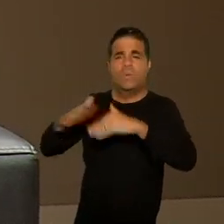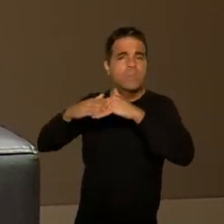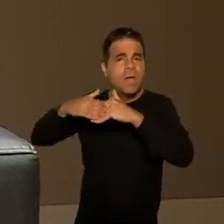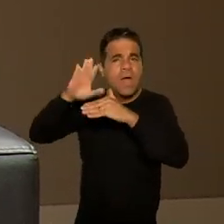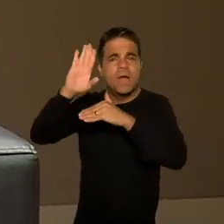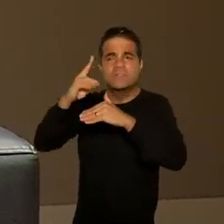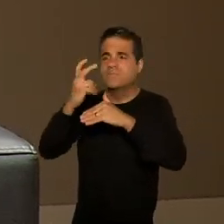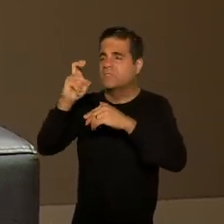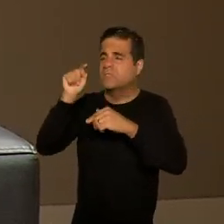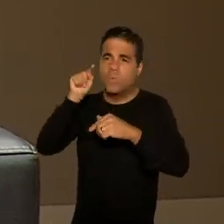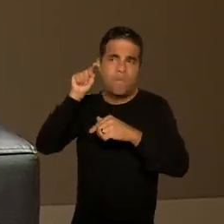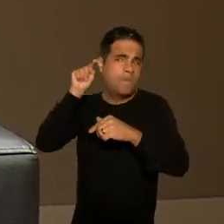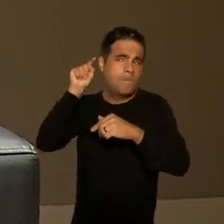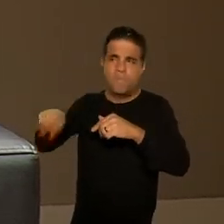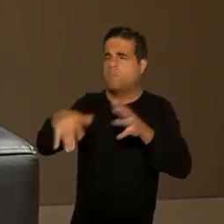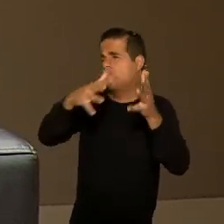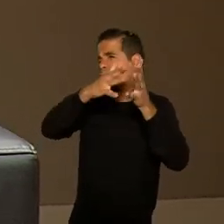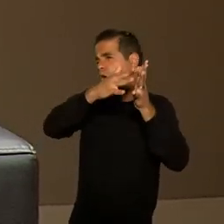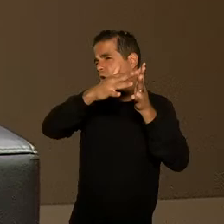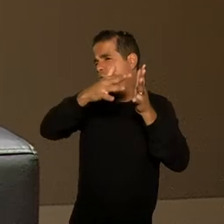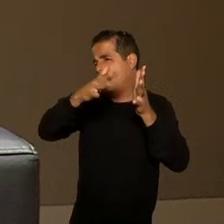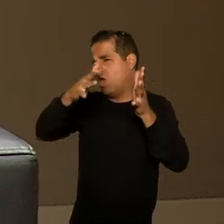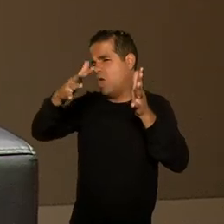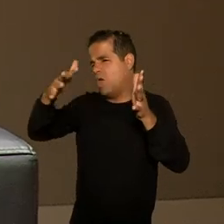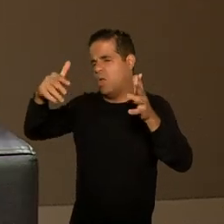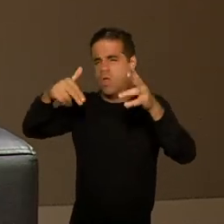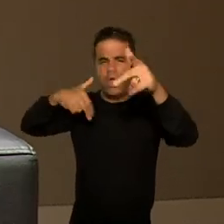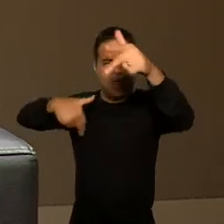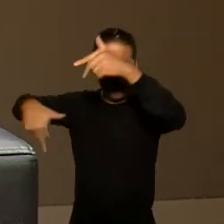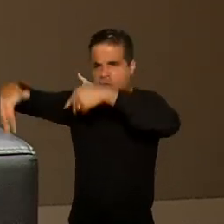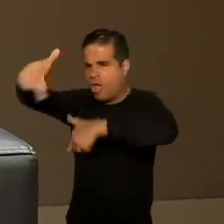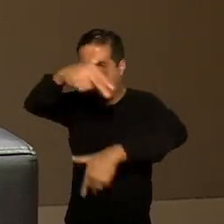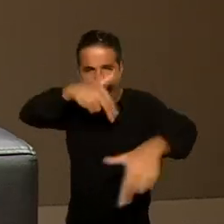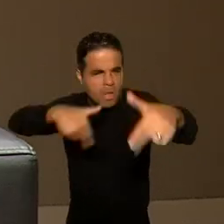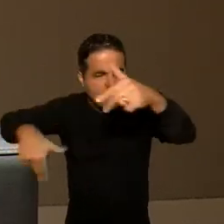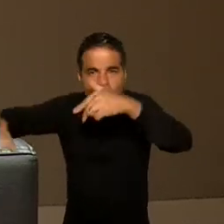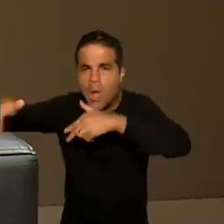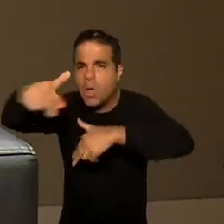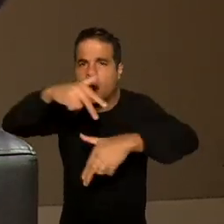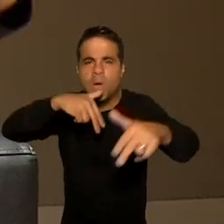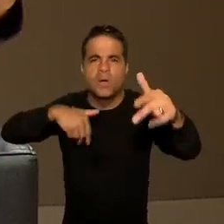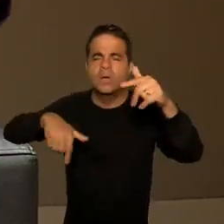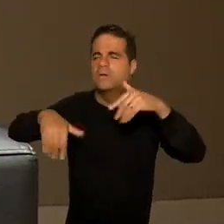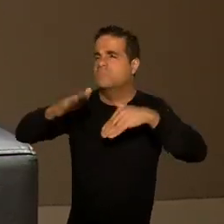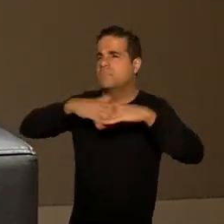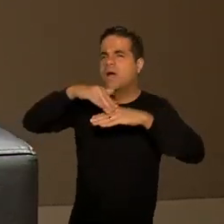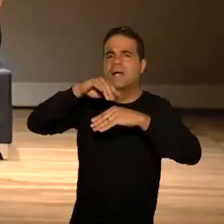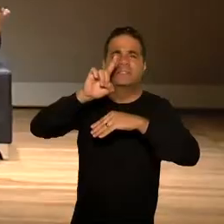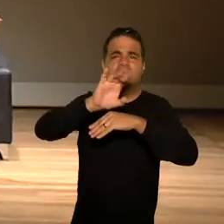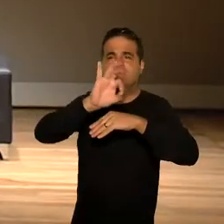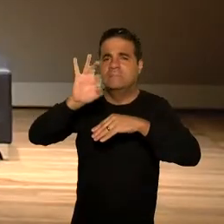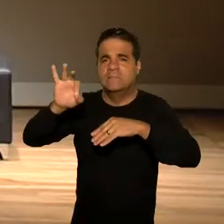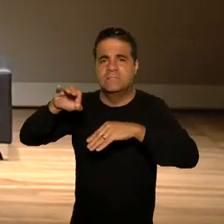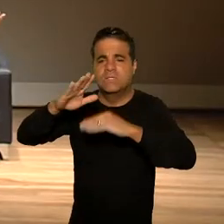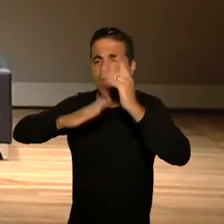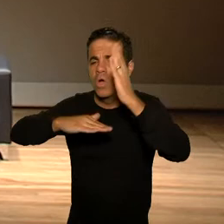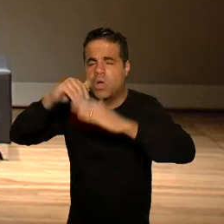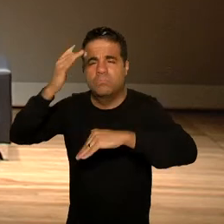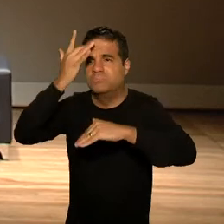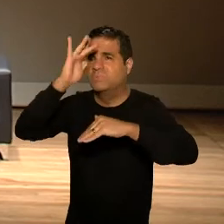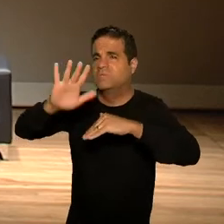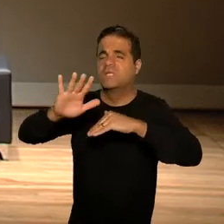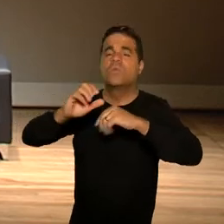25 mil metros lineares de caminhada com sei lá sente tantas obras nem sei quantas